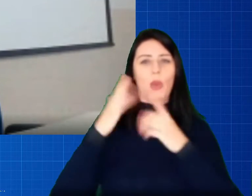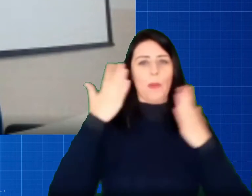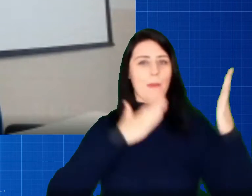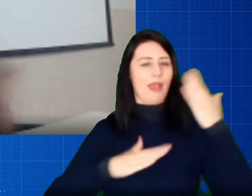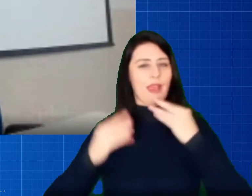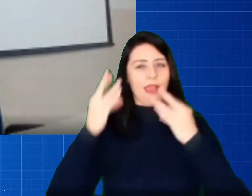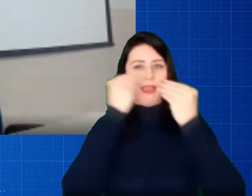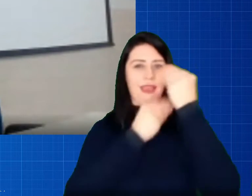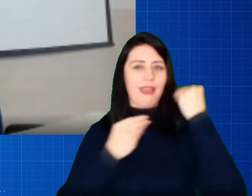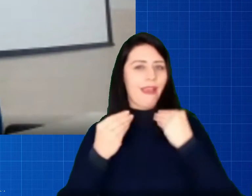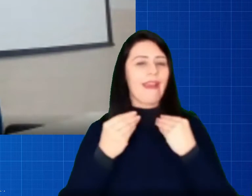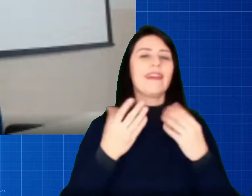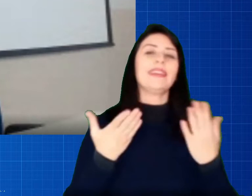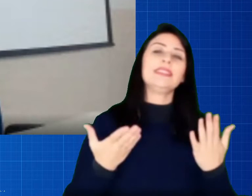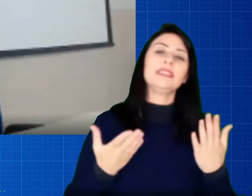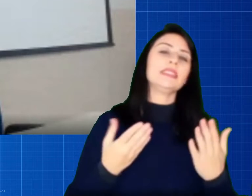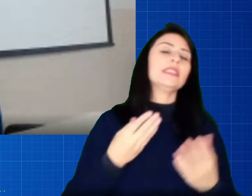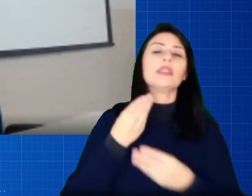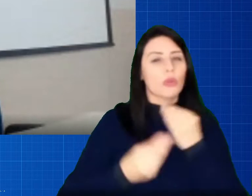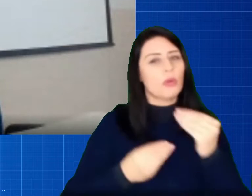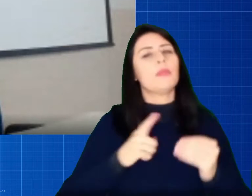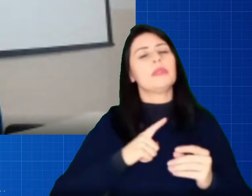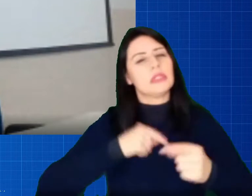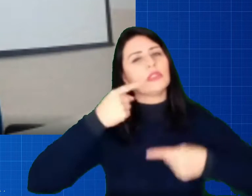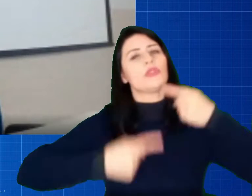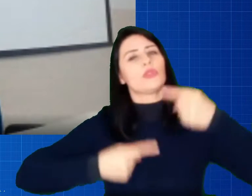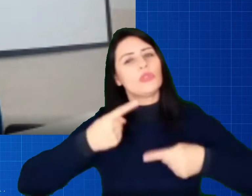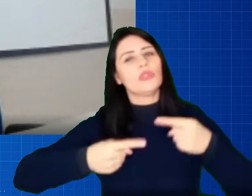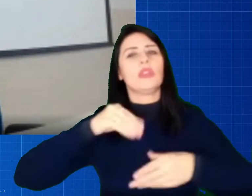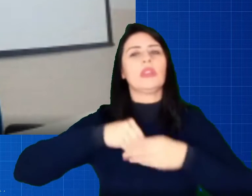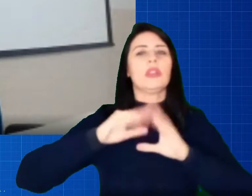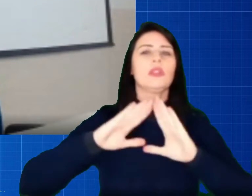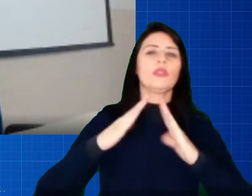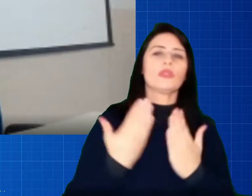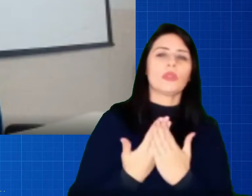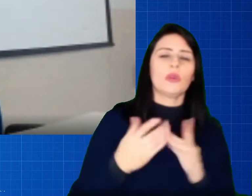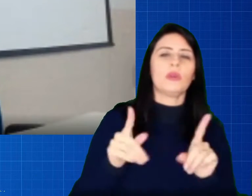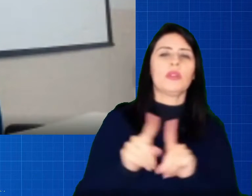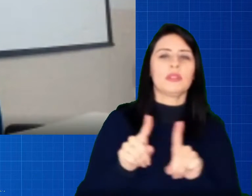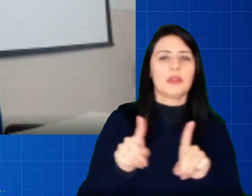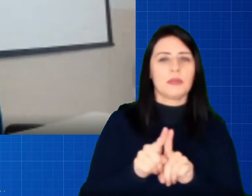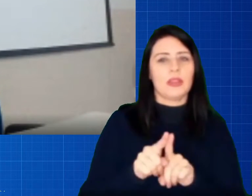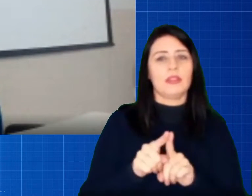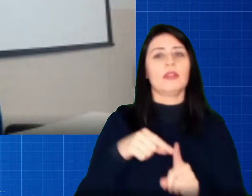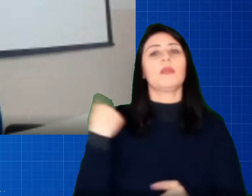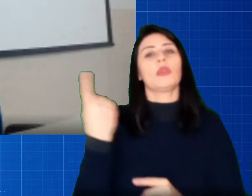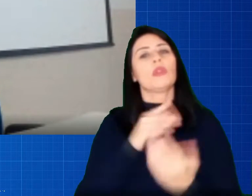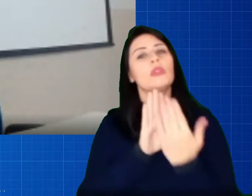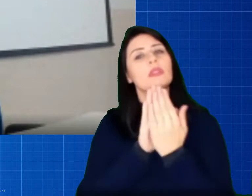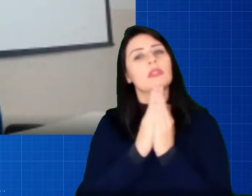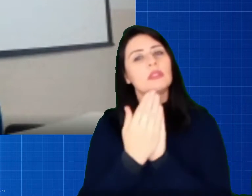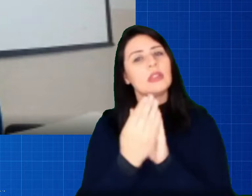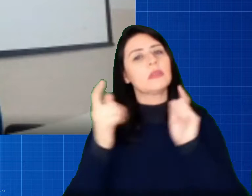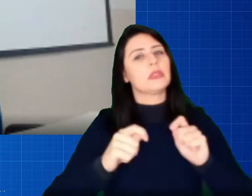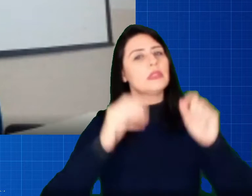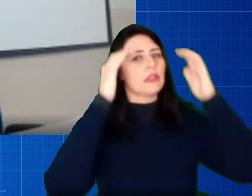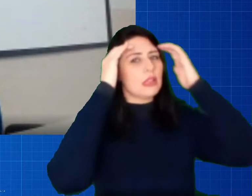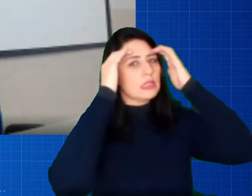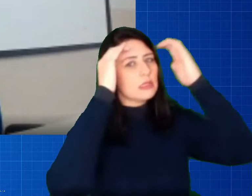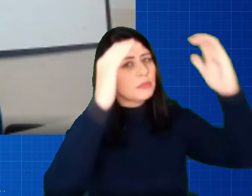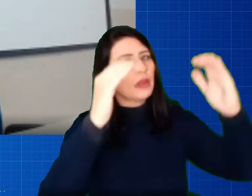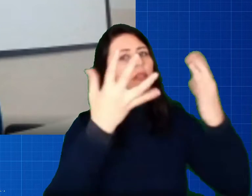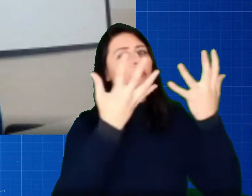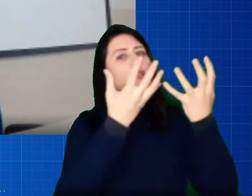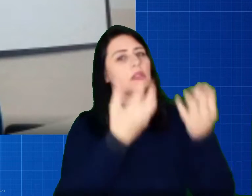montado e não consegue se montar. É uma coisa que tem que ser discutida também e que as nossas crianças têm que aprender a